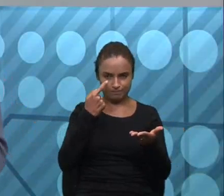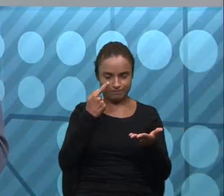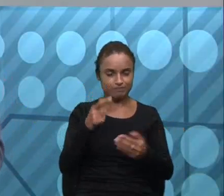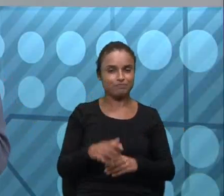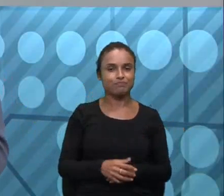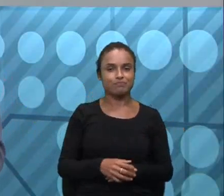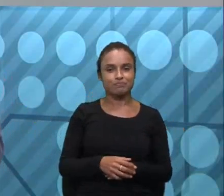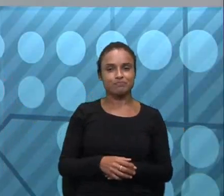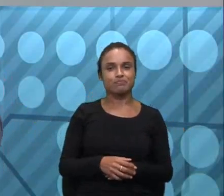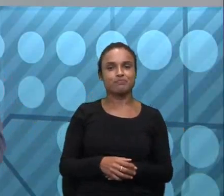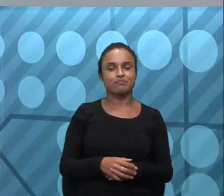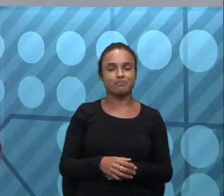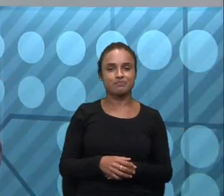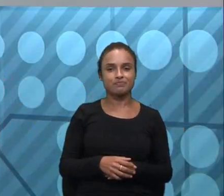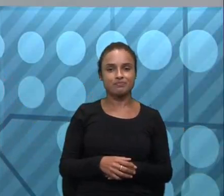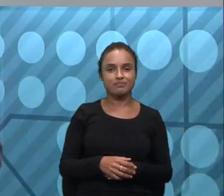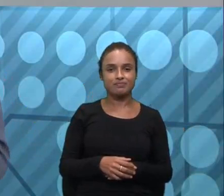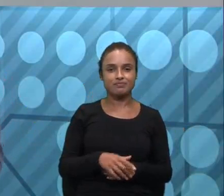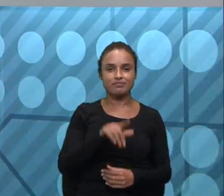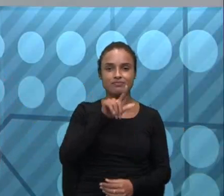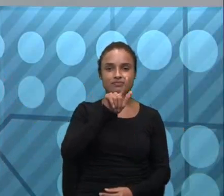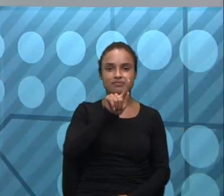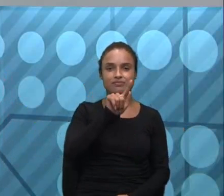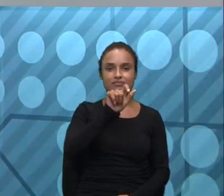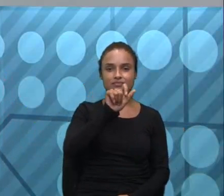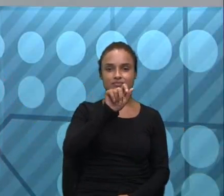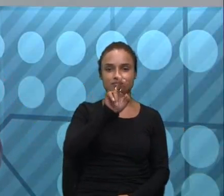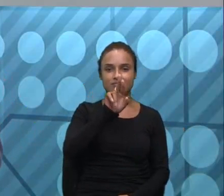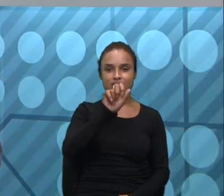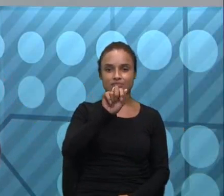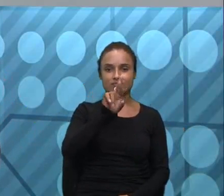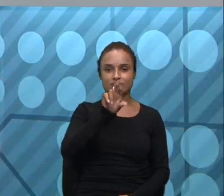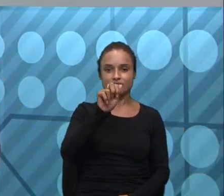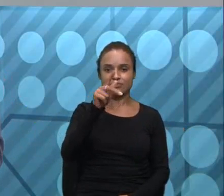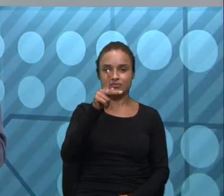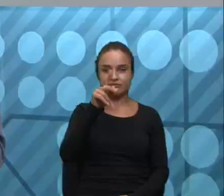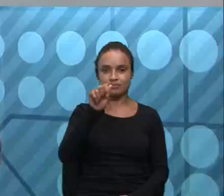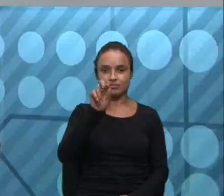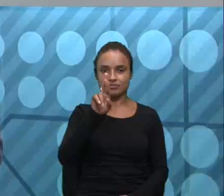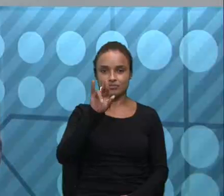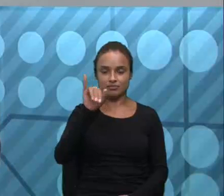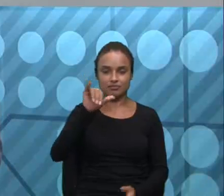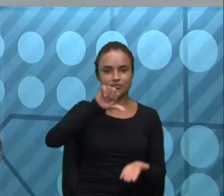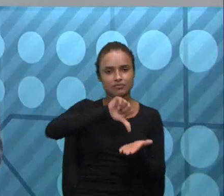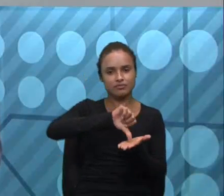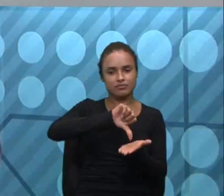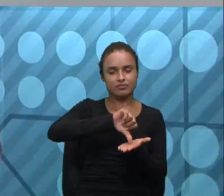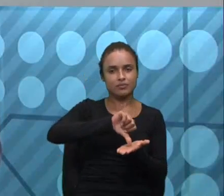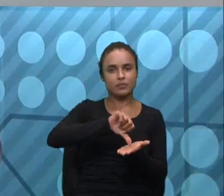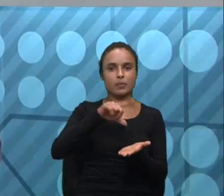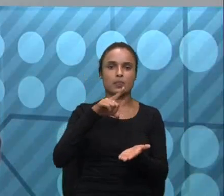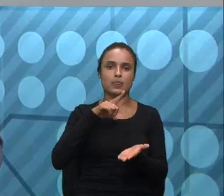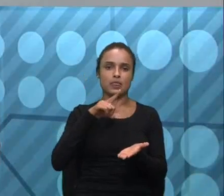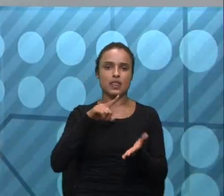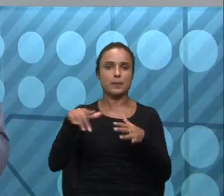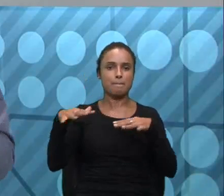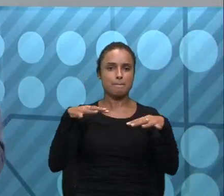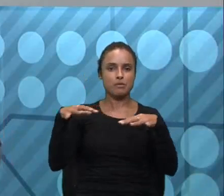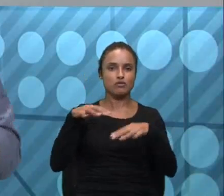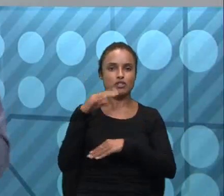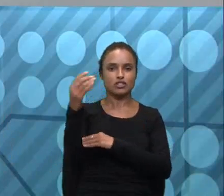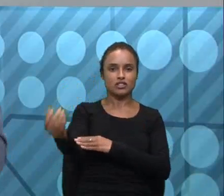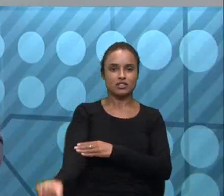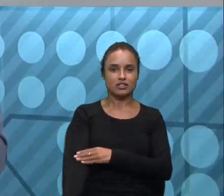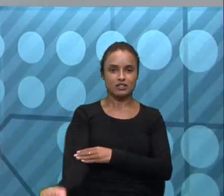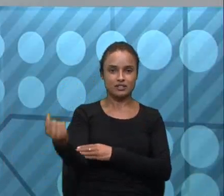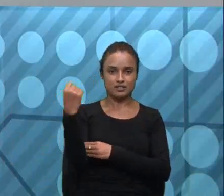de Guarapari, um abraço para Guarapari, fala que nós temos a flexão e extensão, ok? Rotação, deslizamentos,